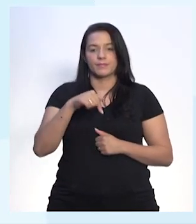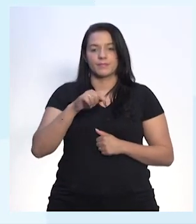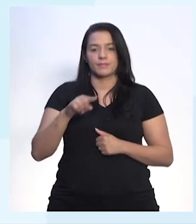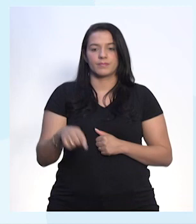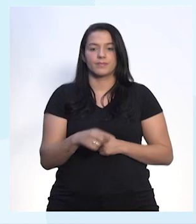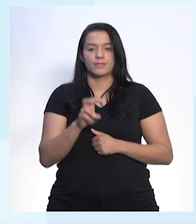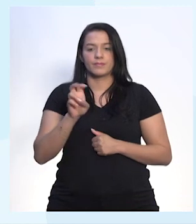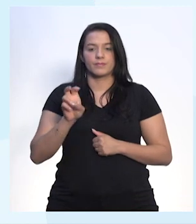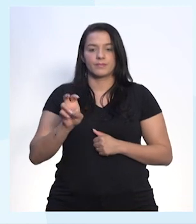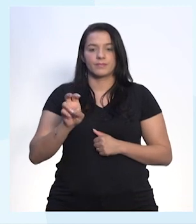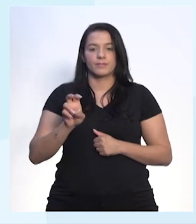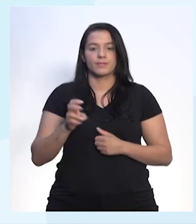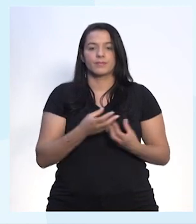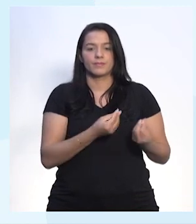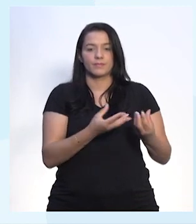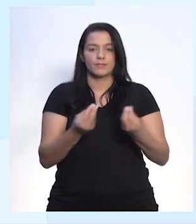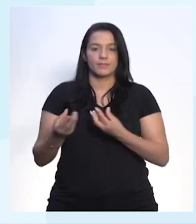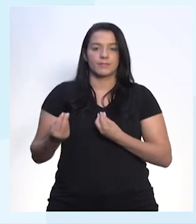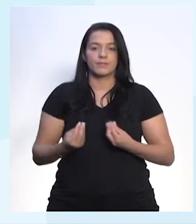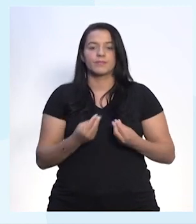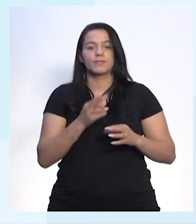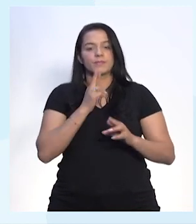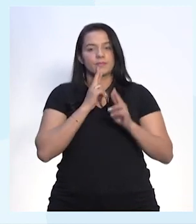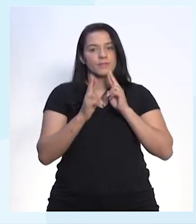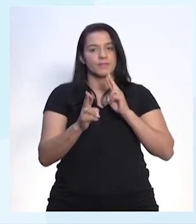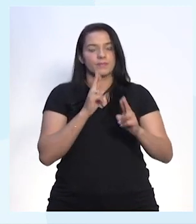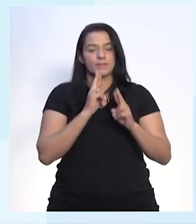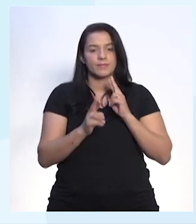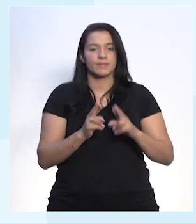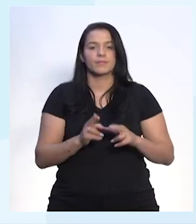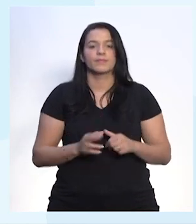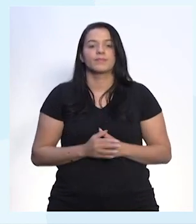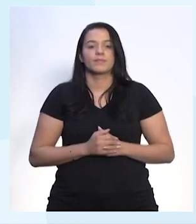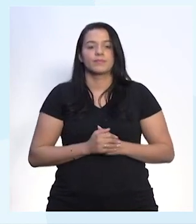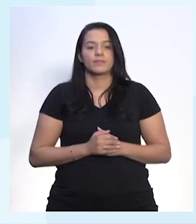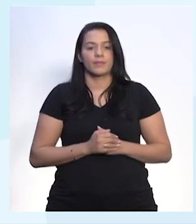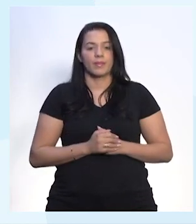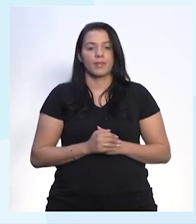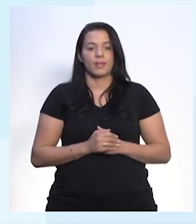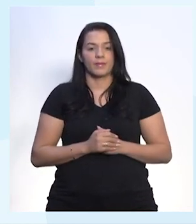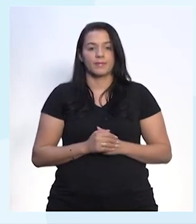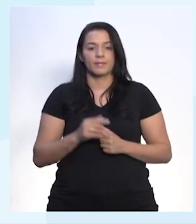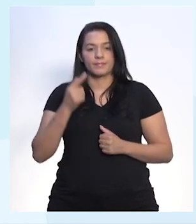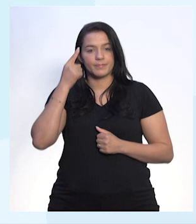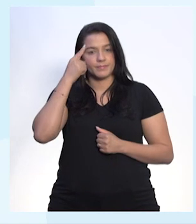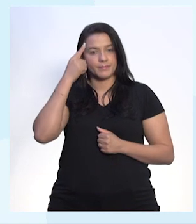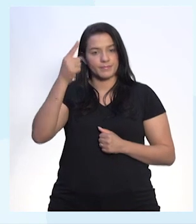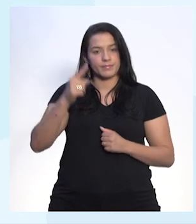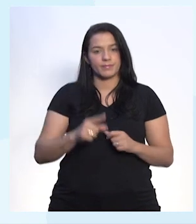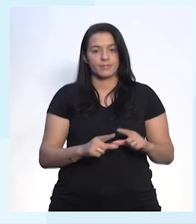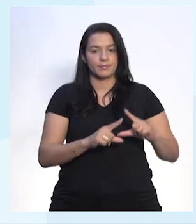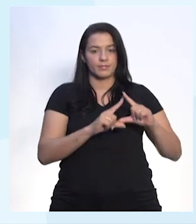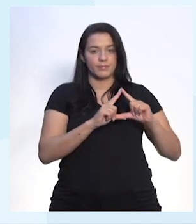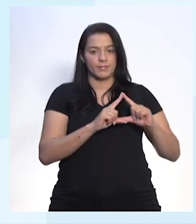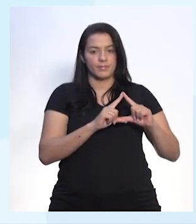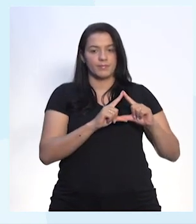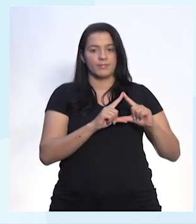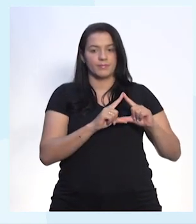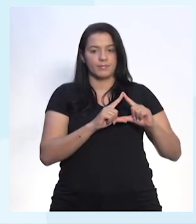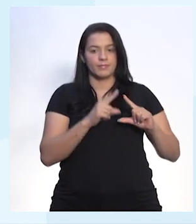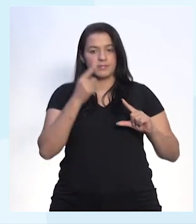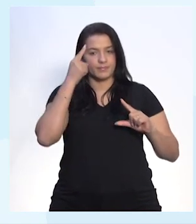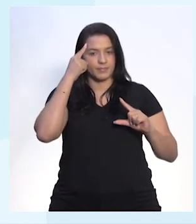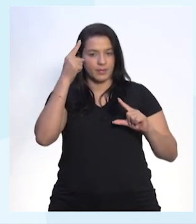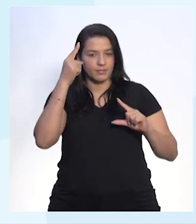a maioria, né, Osmar? Verdade. Como a maioria colocou em relação aos triângulos. Lembrando aí que eu estou observando o